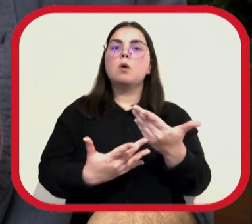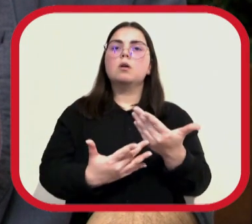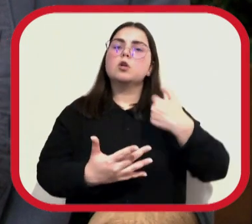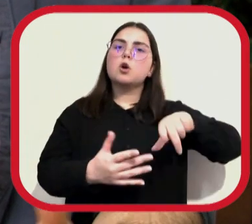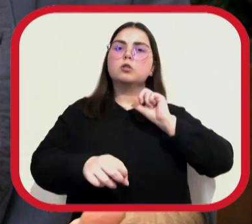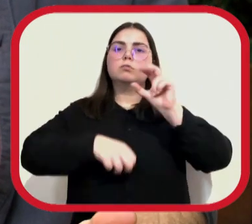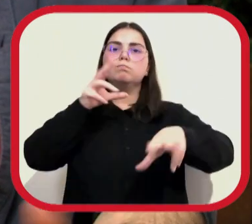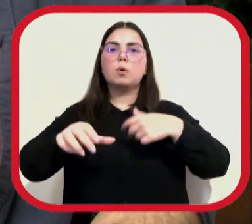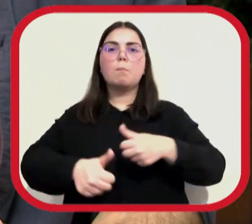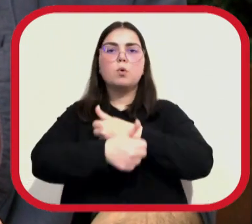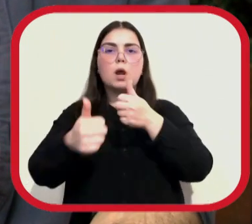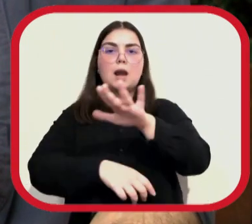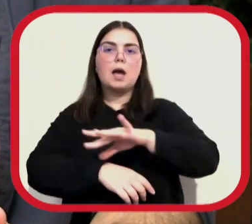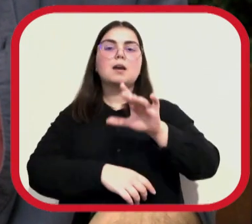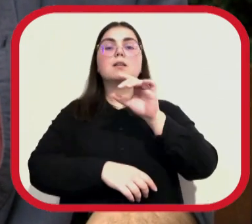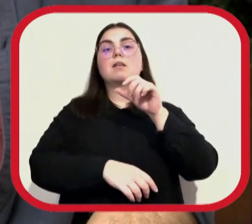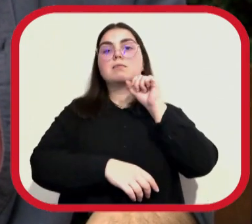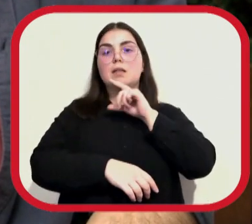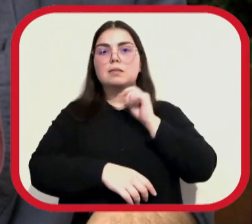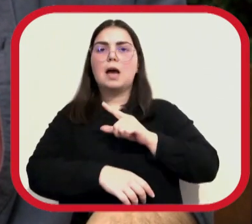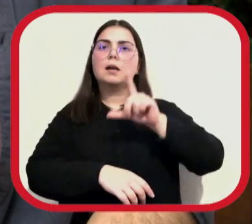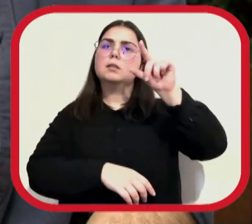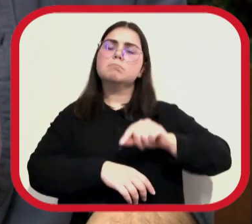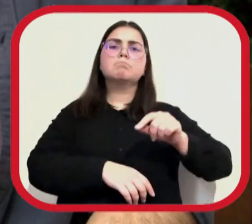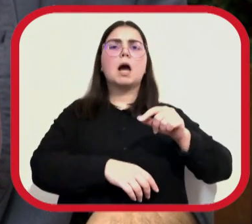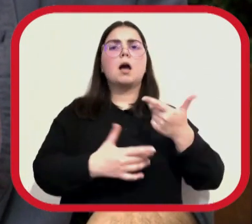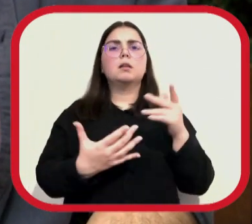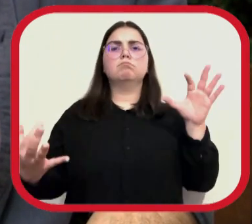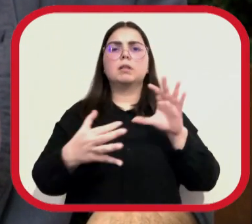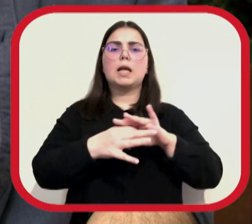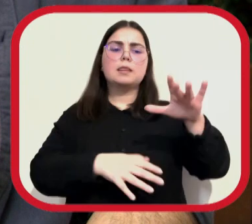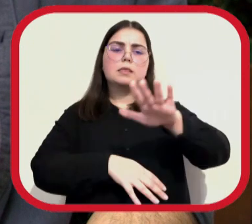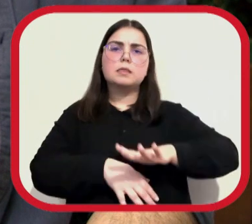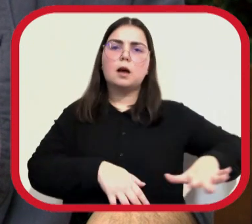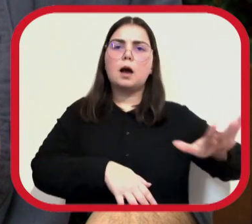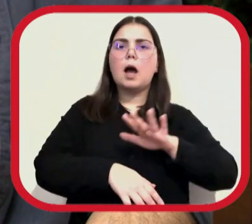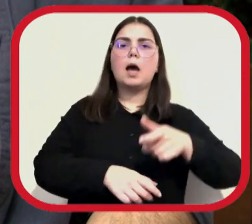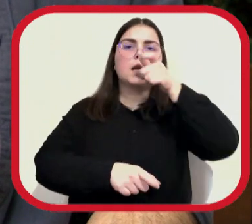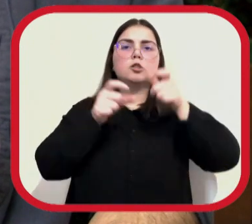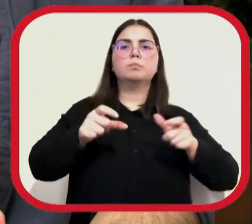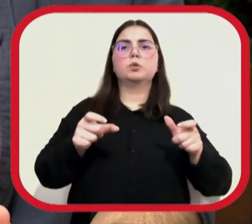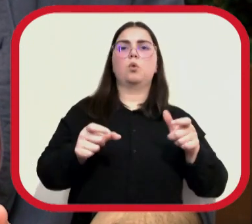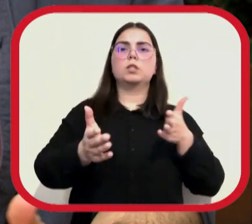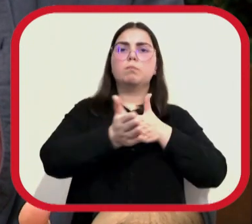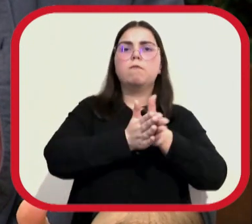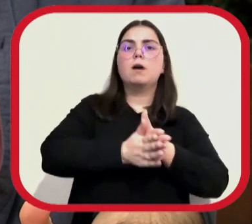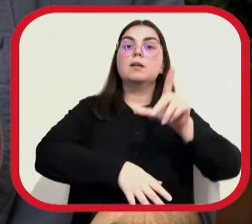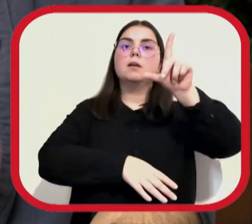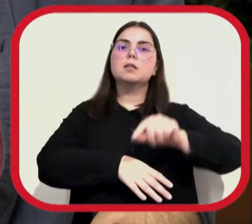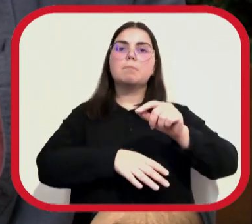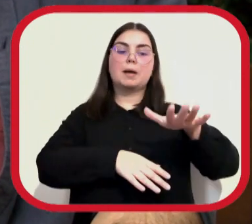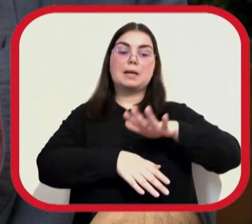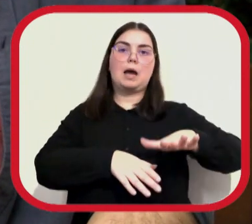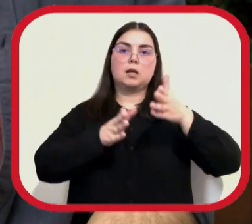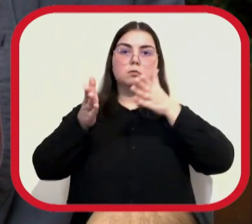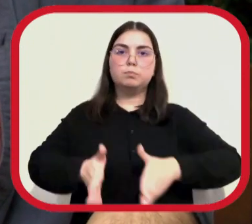otimizá-lo onde podemos, e há muito ainda por fazer aqui, não só em termos do espaço para onde os clientes circulam, mas